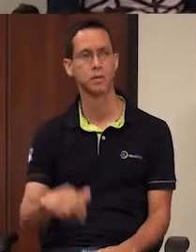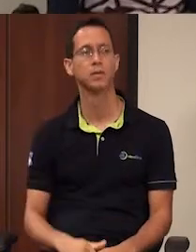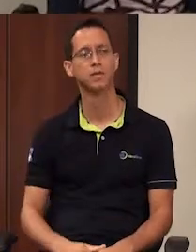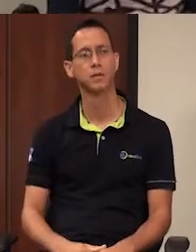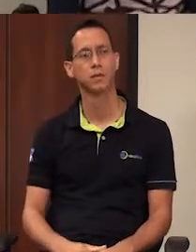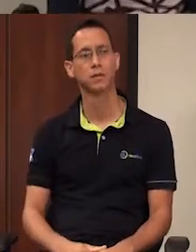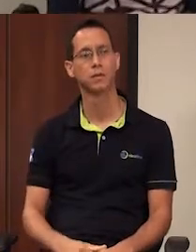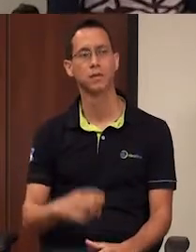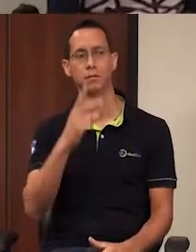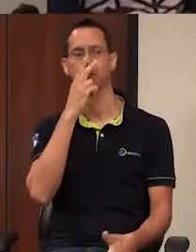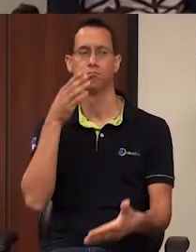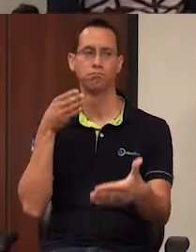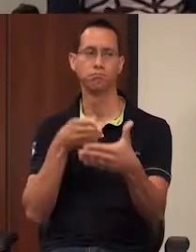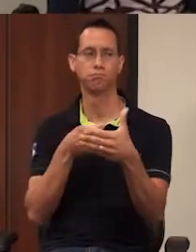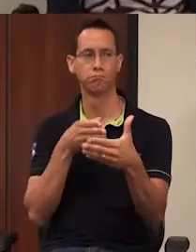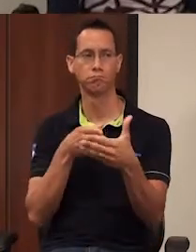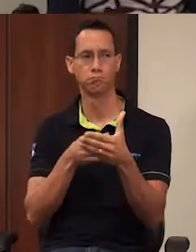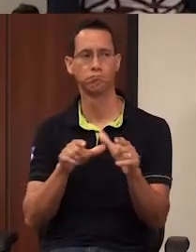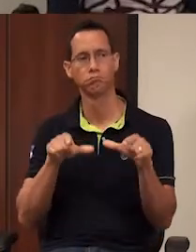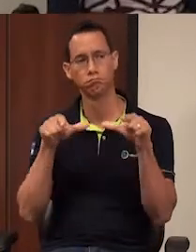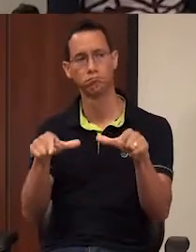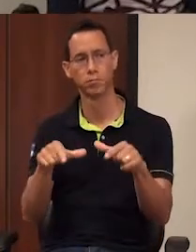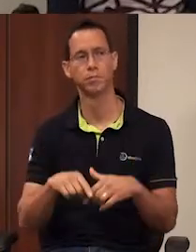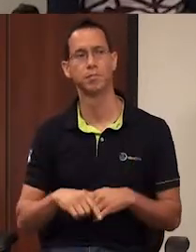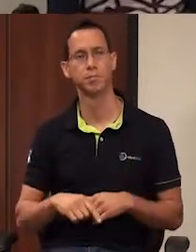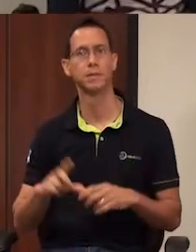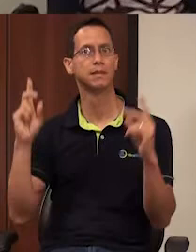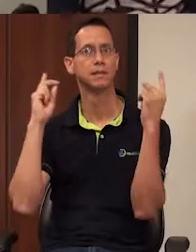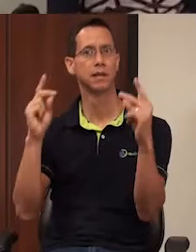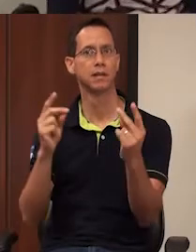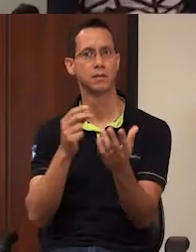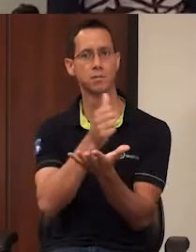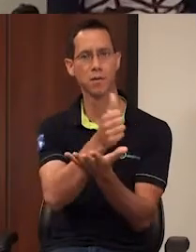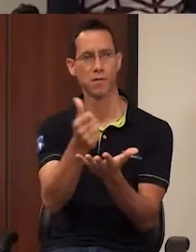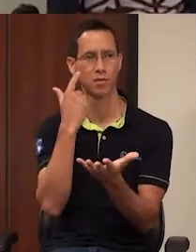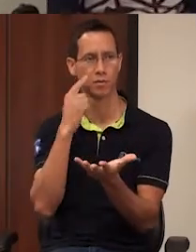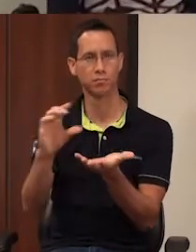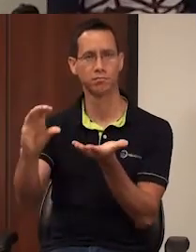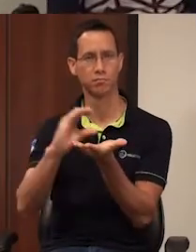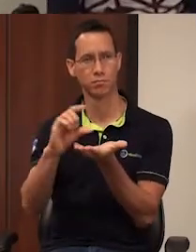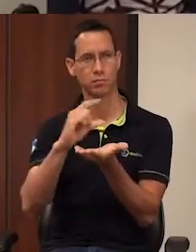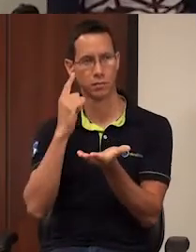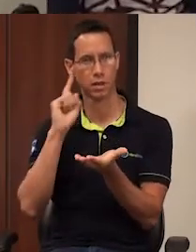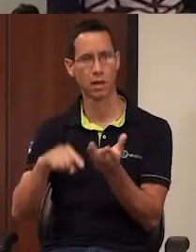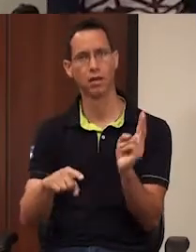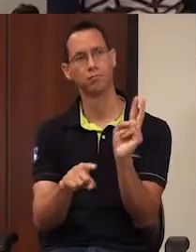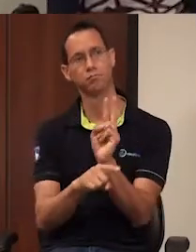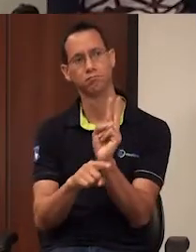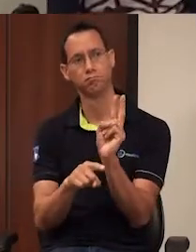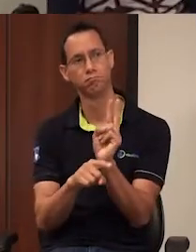estão interditadas e que têm os seus benefícios recebidos pelos curadores